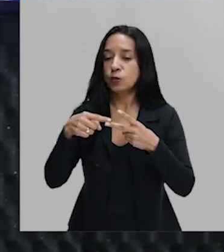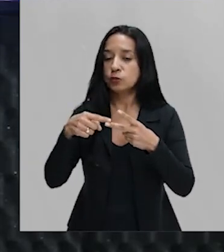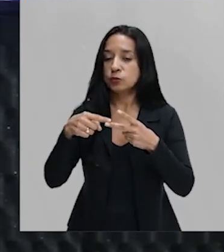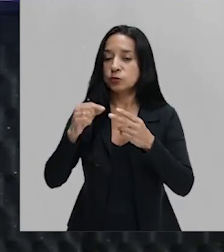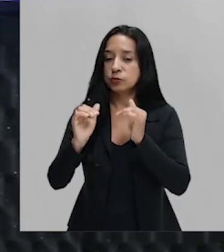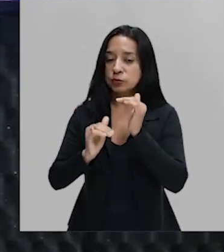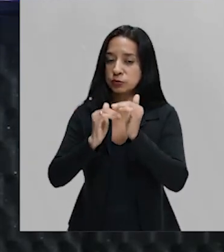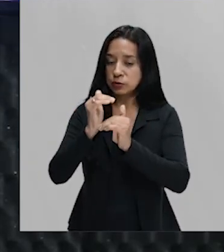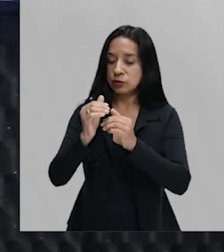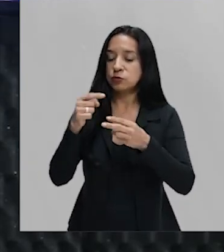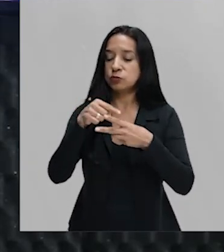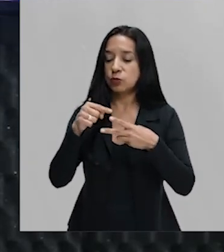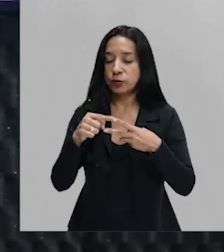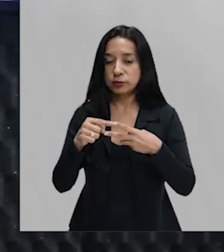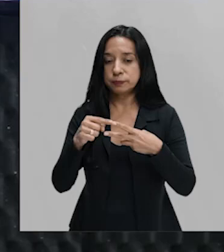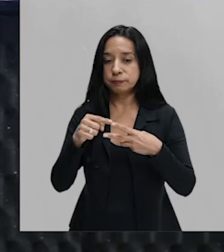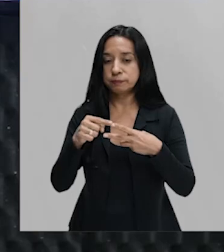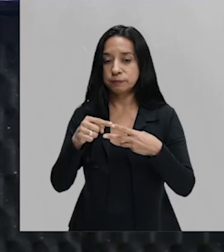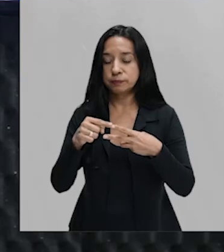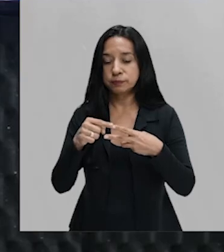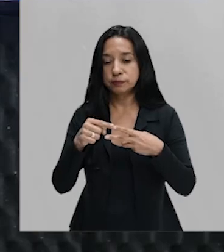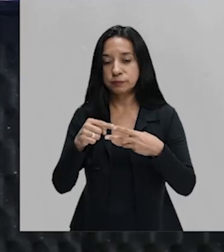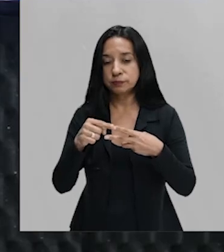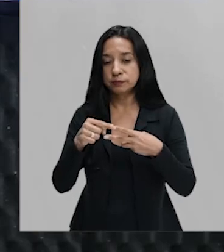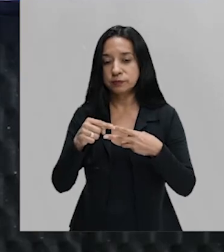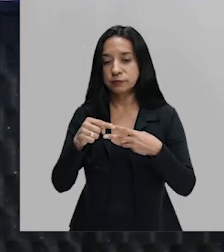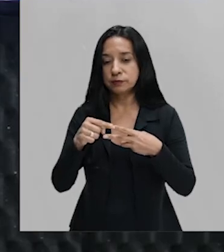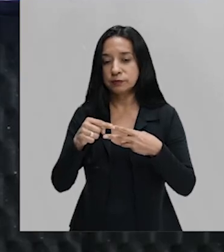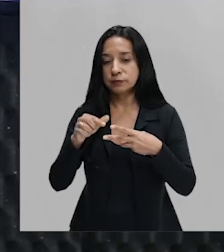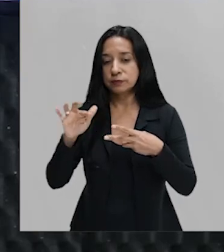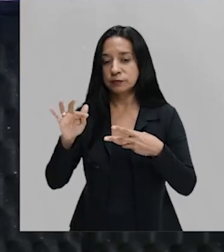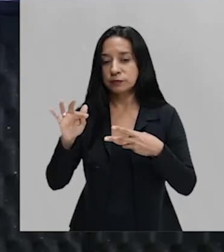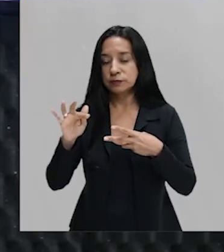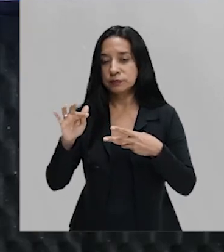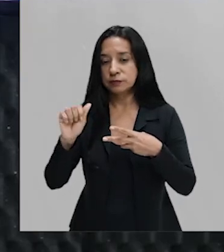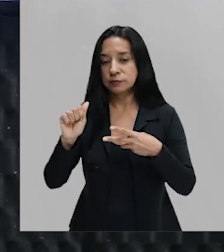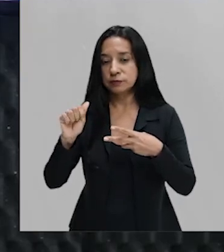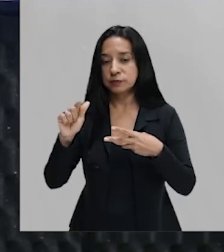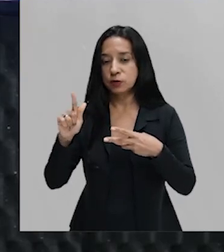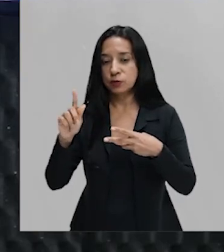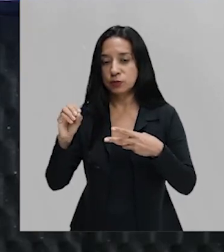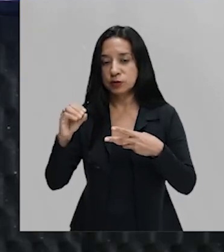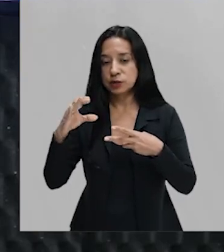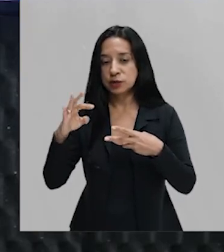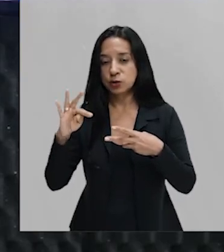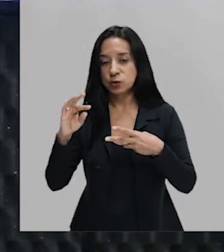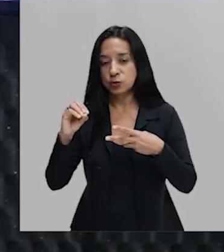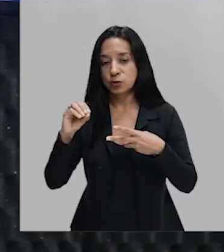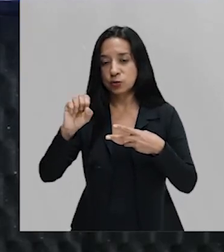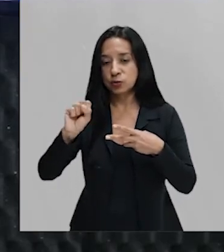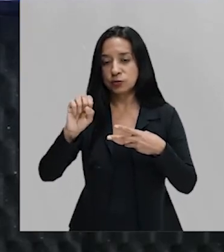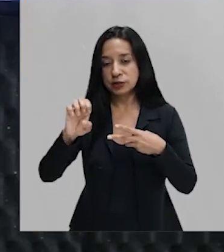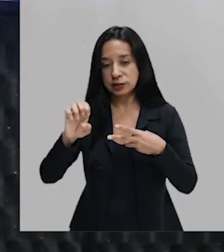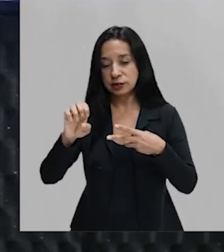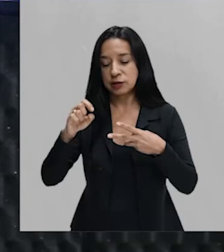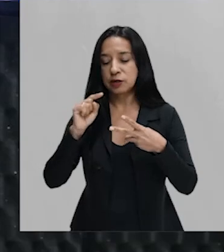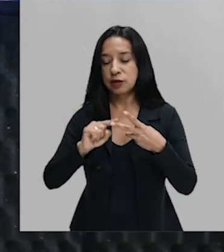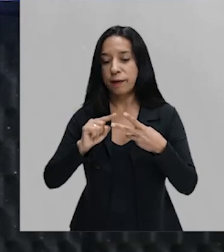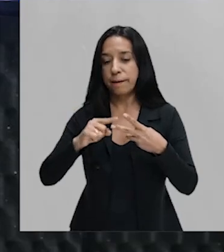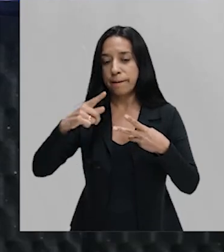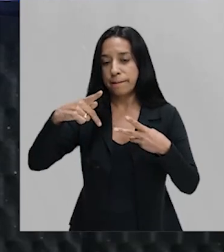de endocitose, né? Existe a fagocitose e a